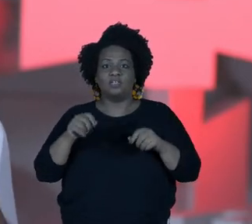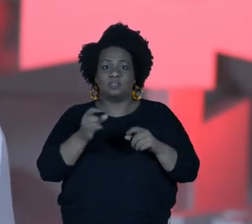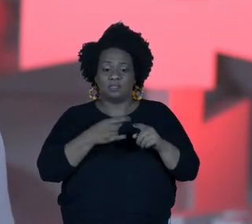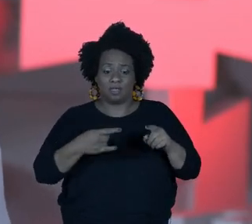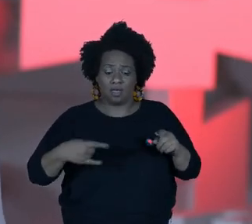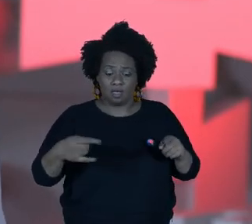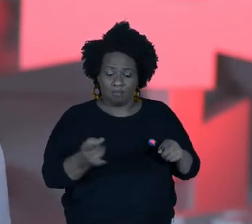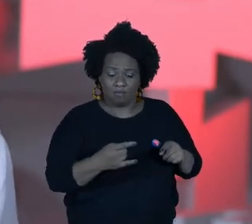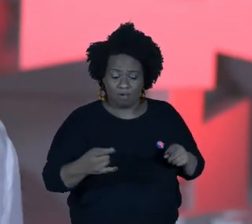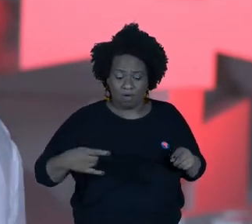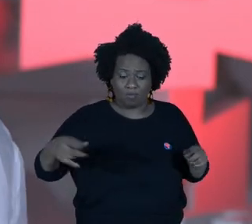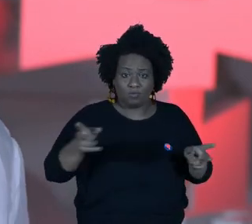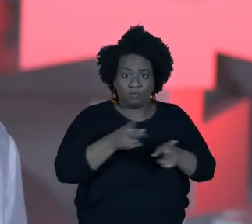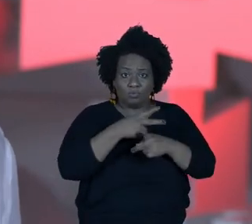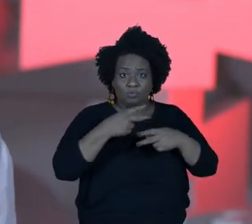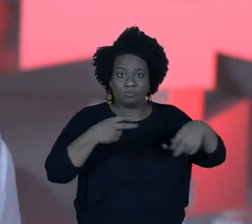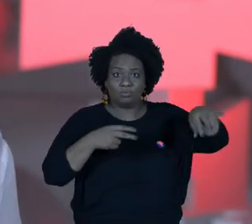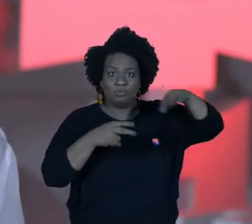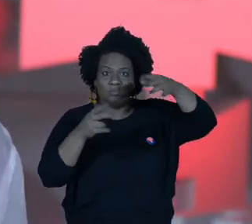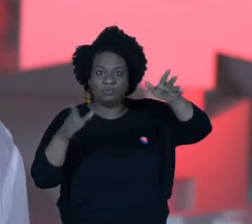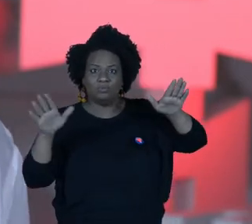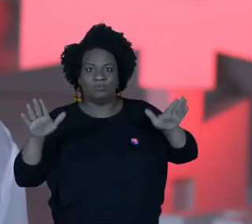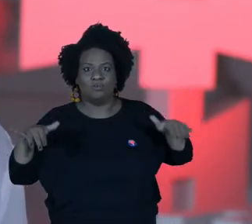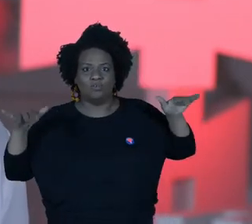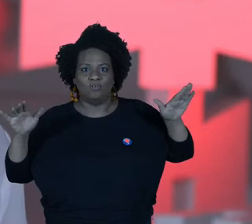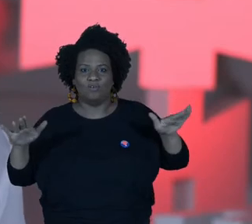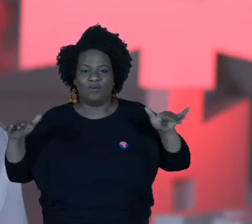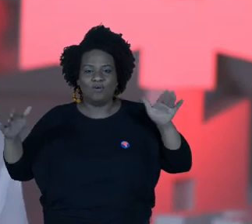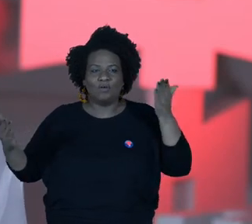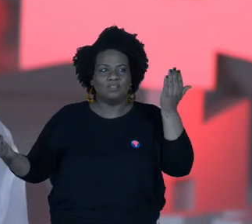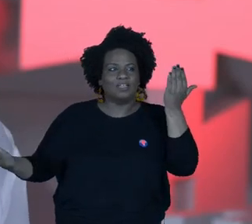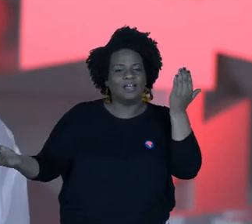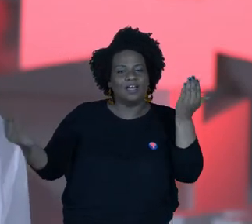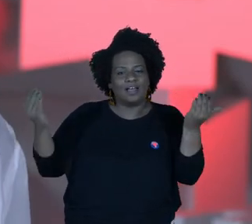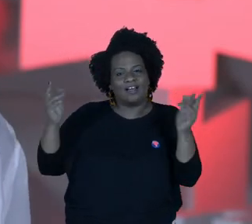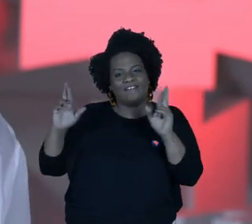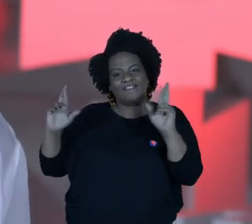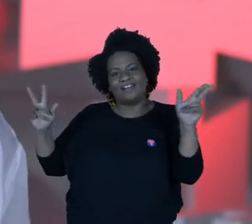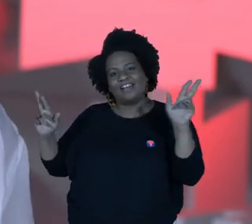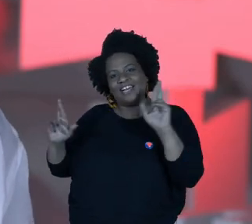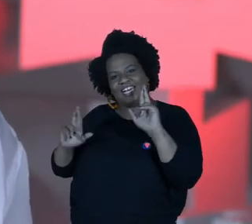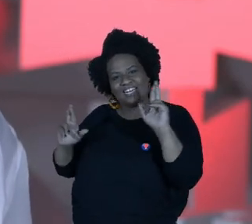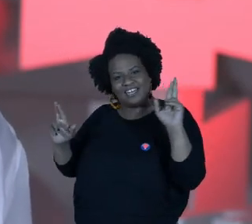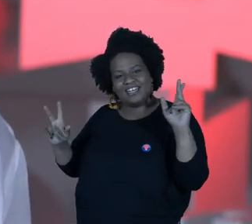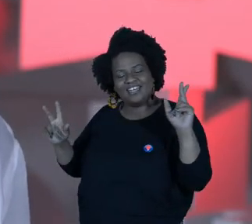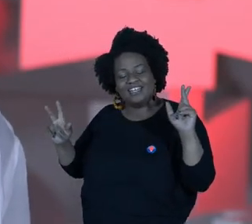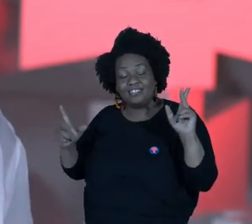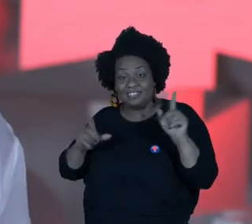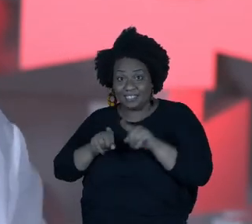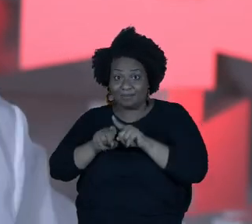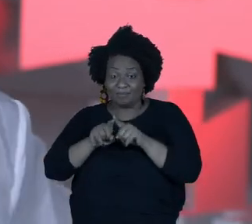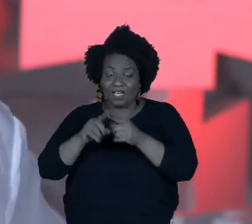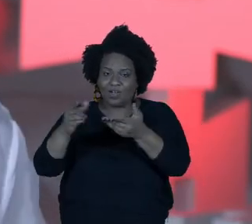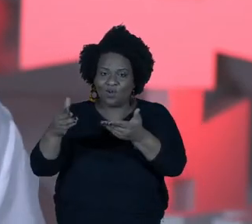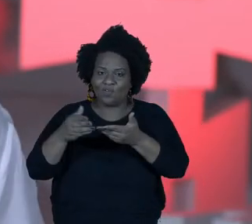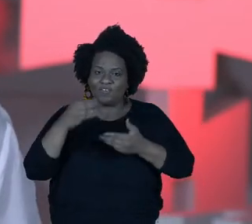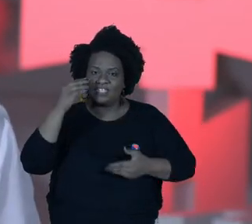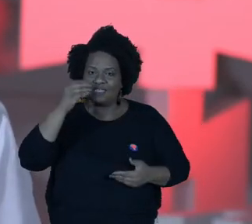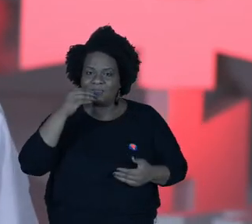rabos voadores, né? Então, existe um pouco de surrealismo nisso e um convite a uma experiência